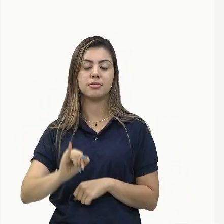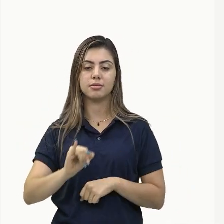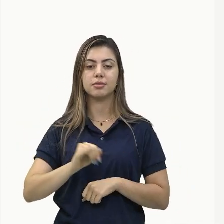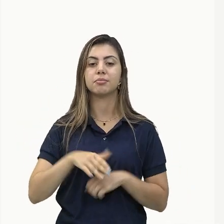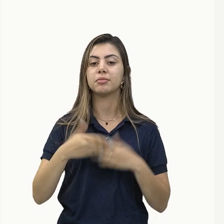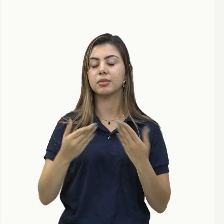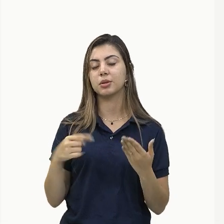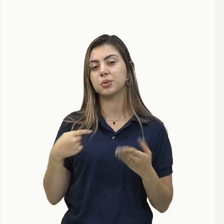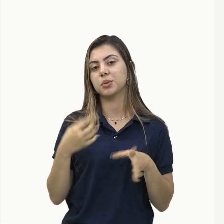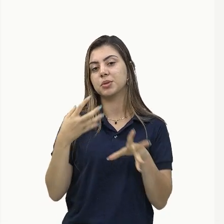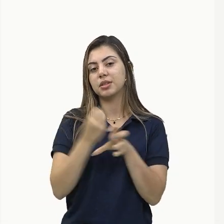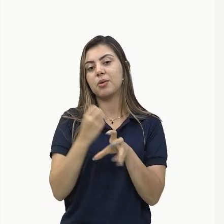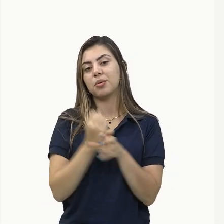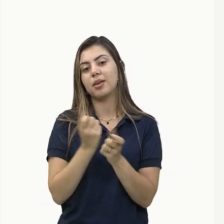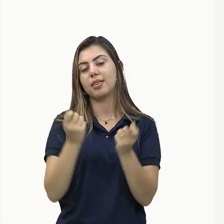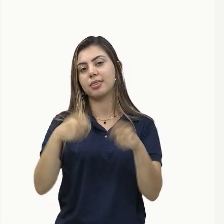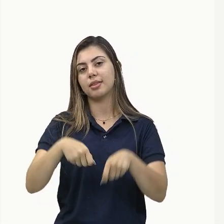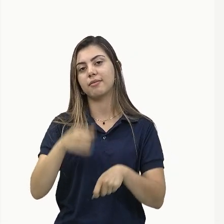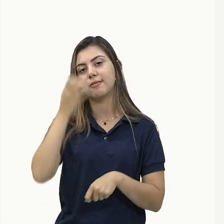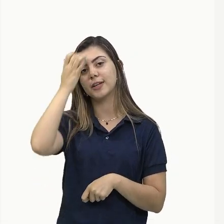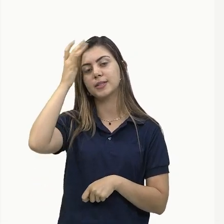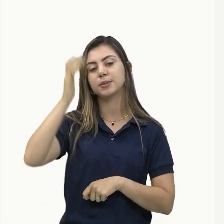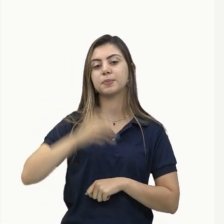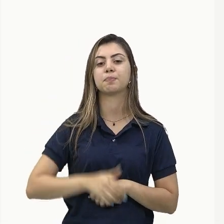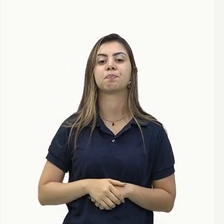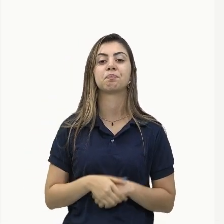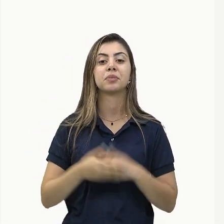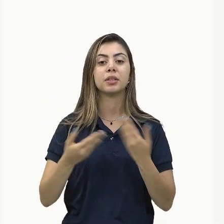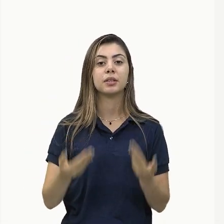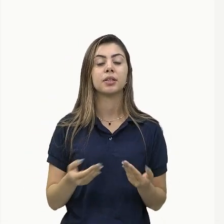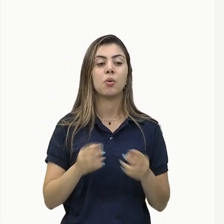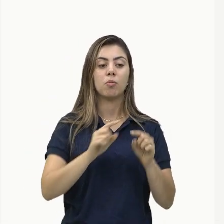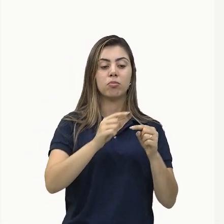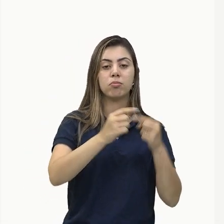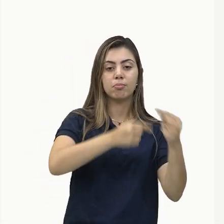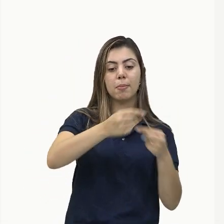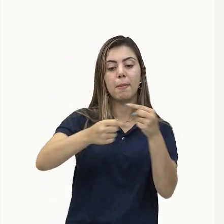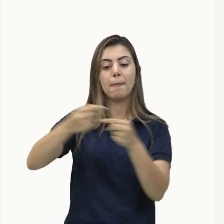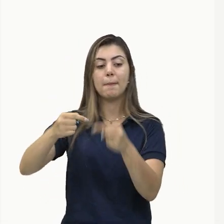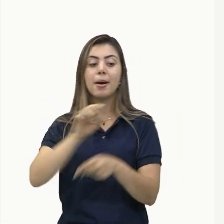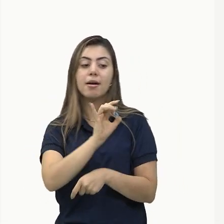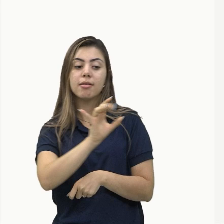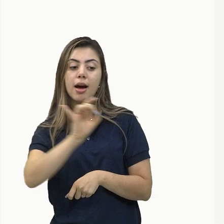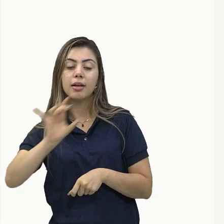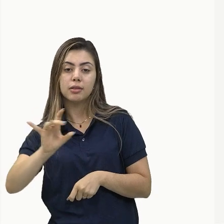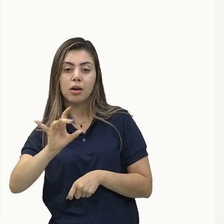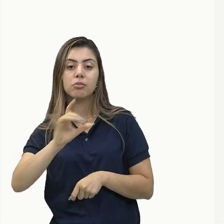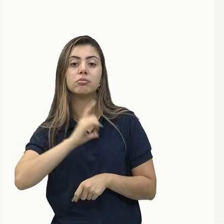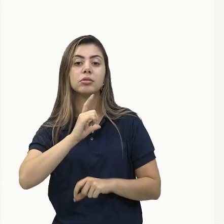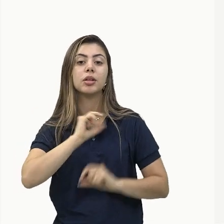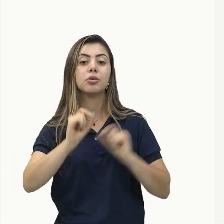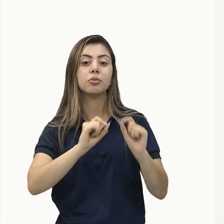eu calculo a diferença de potencial. Então, para cada resistor, eu vou ter uma potência diferencial, uma